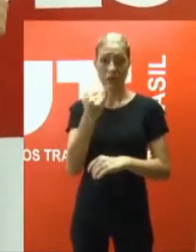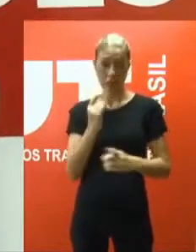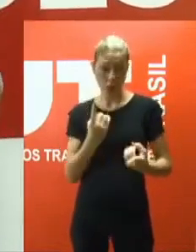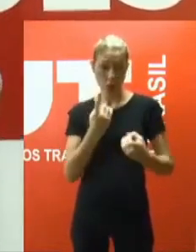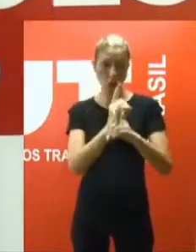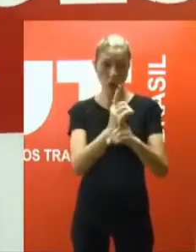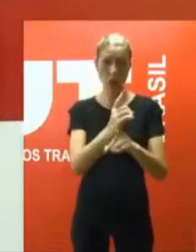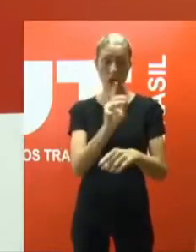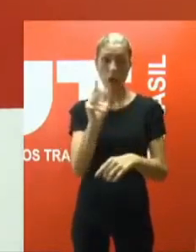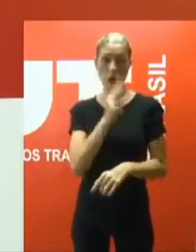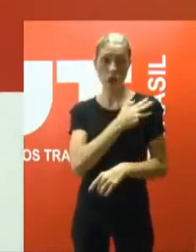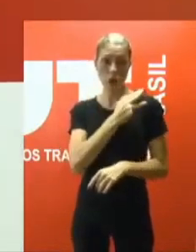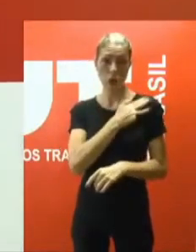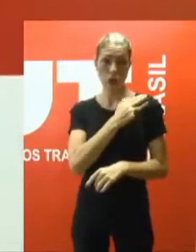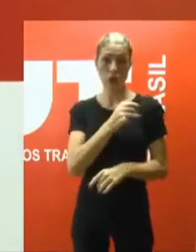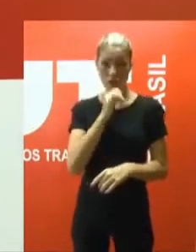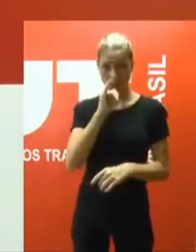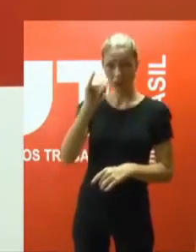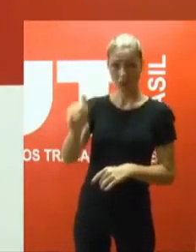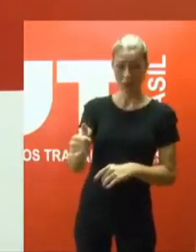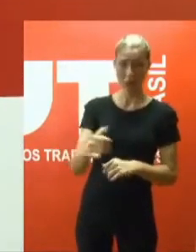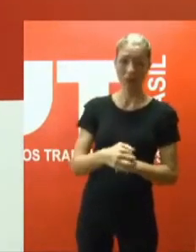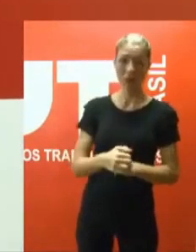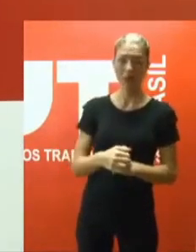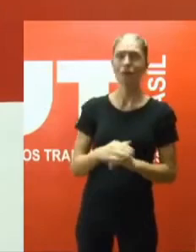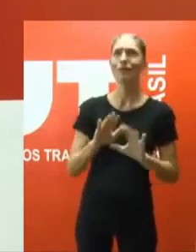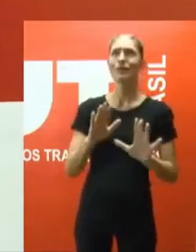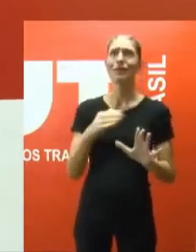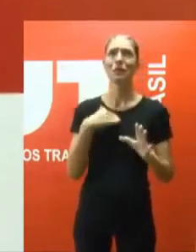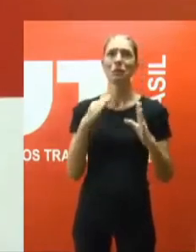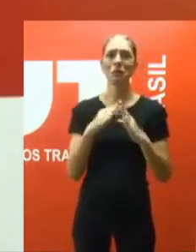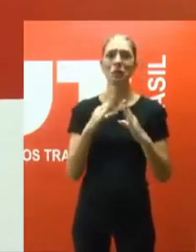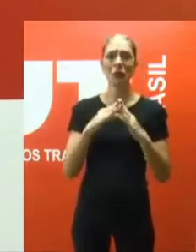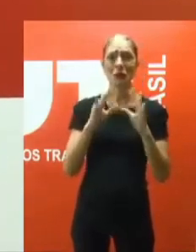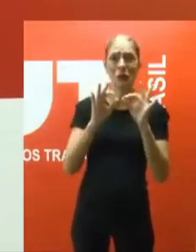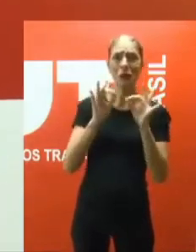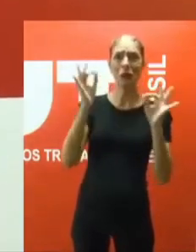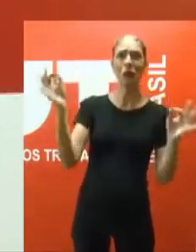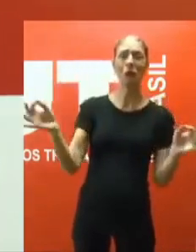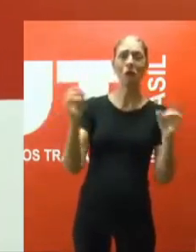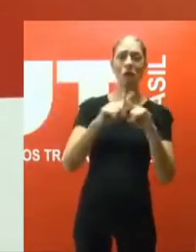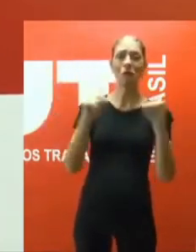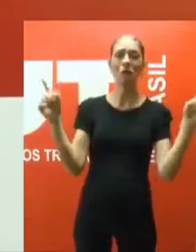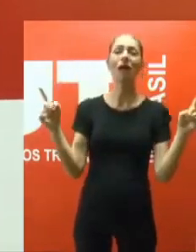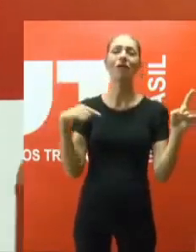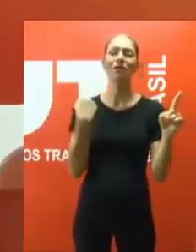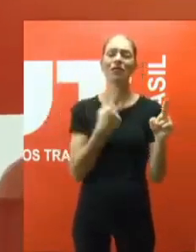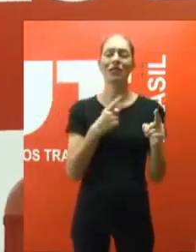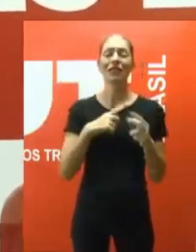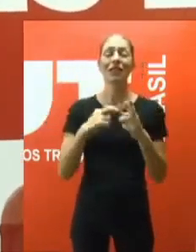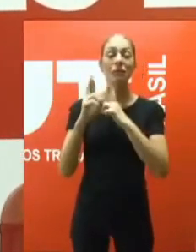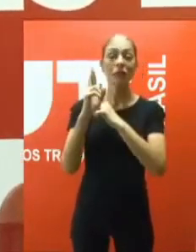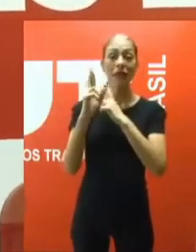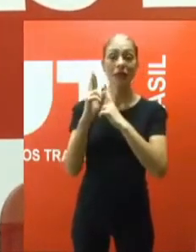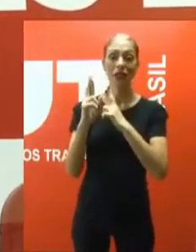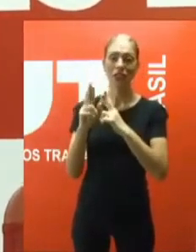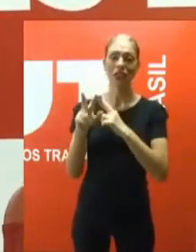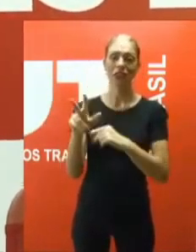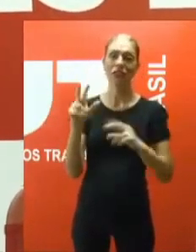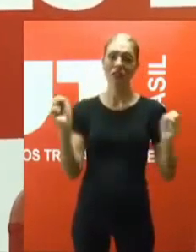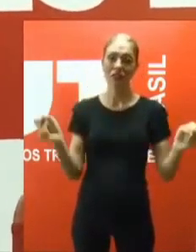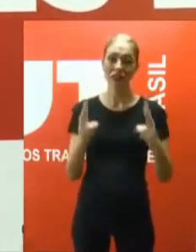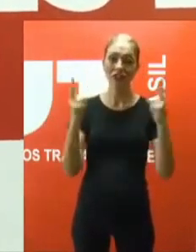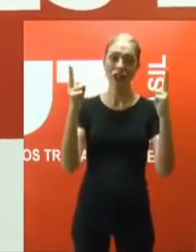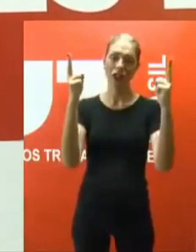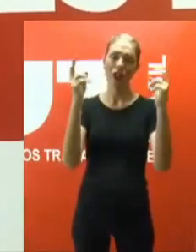para ele. Aí eu digo: eu moro em Montevidéu. Então, mas assim, a expectativa que a gente tem dessa vitória é muito grande. Eu queria terminar dizendo